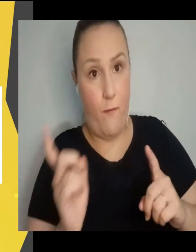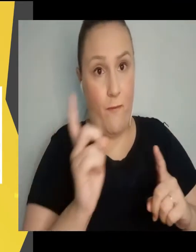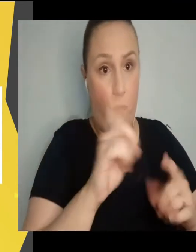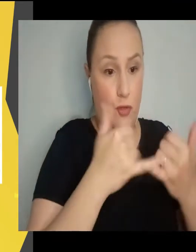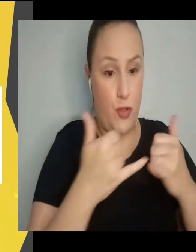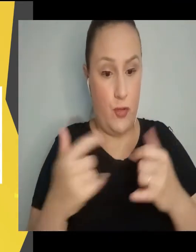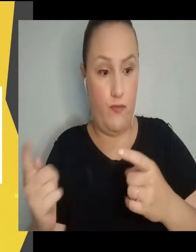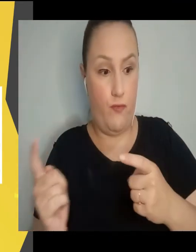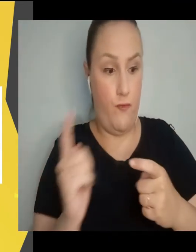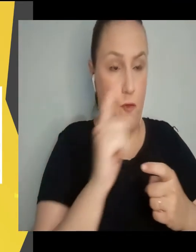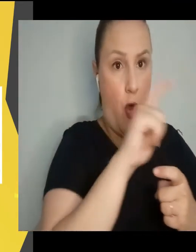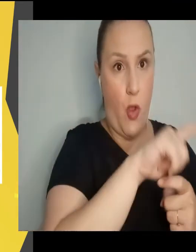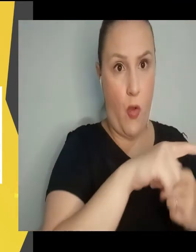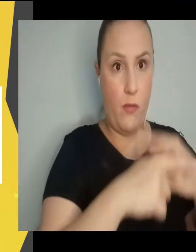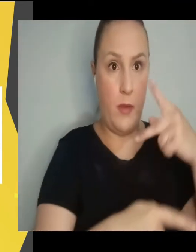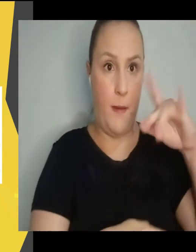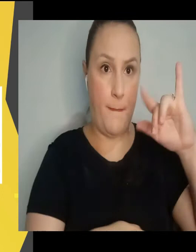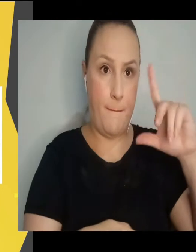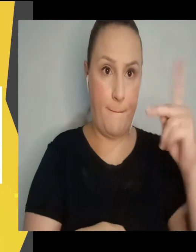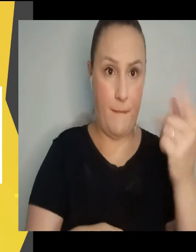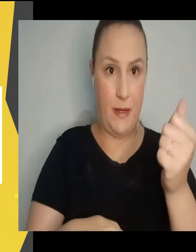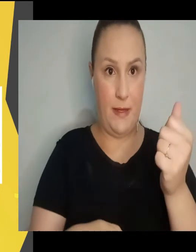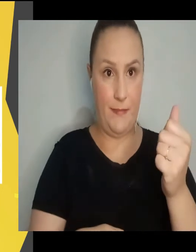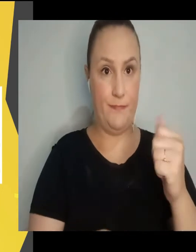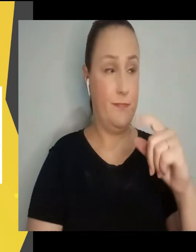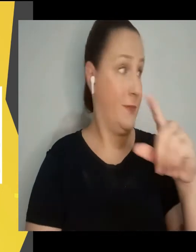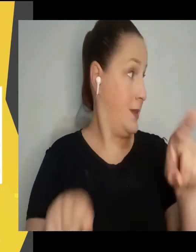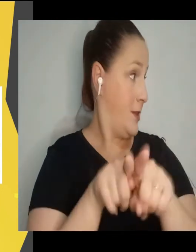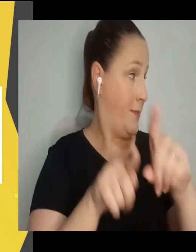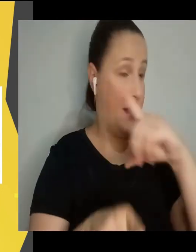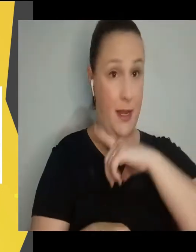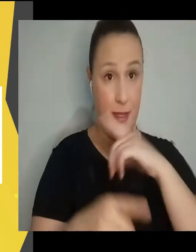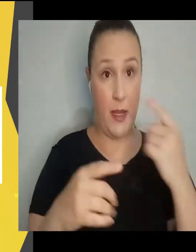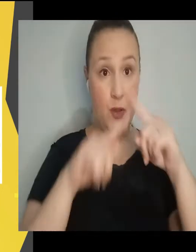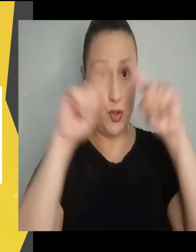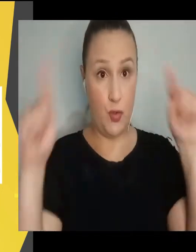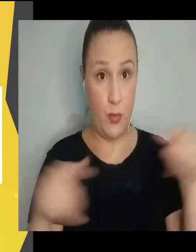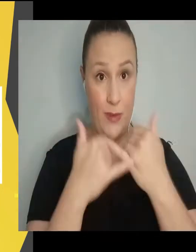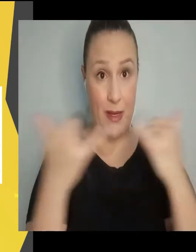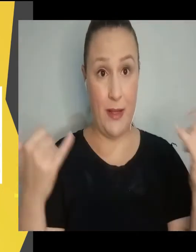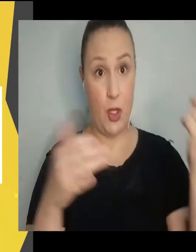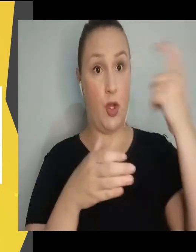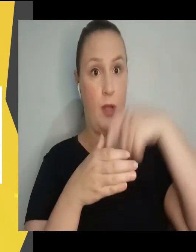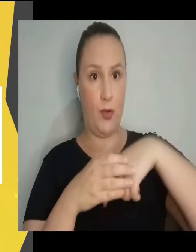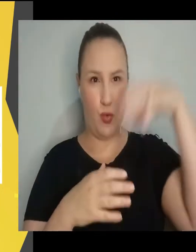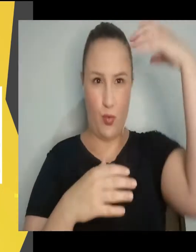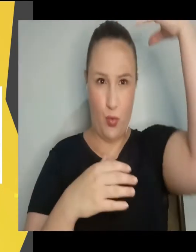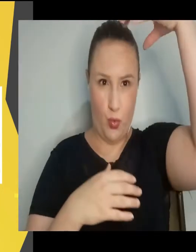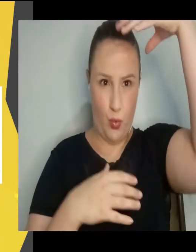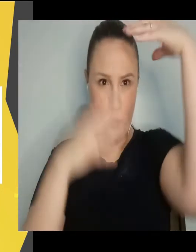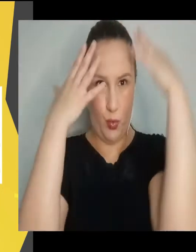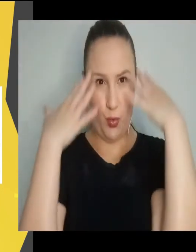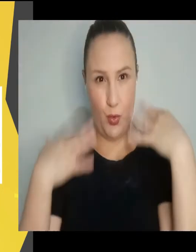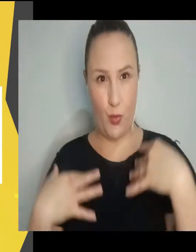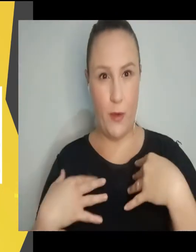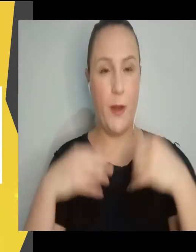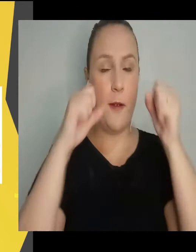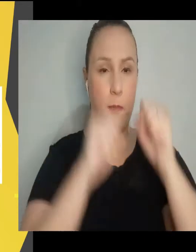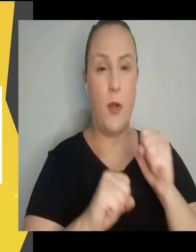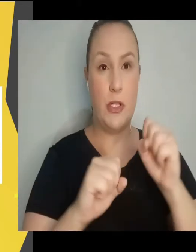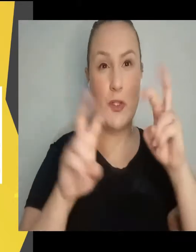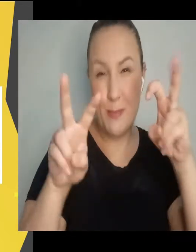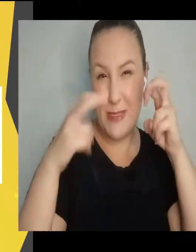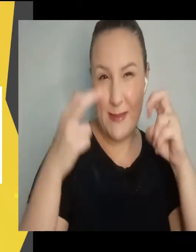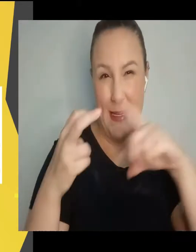carga restante volta então para a nossa pilha. Também temos um circuito elétrico então dentro do nosso